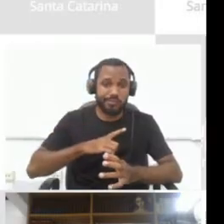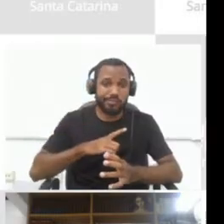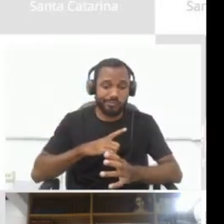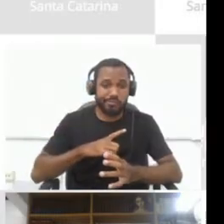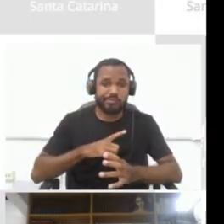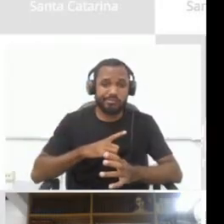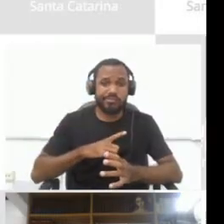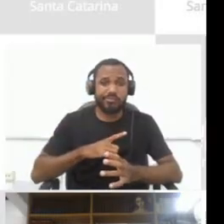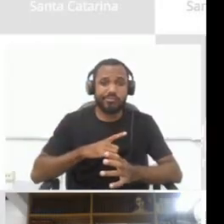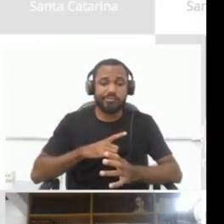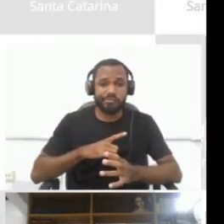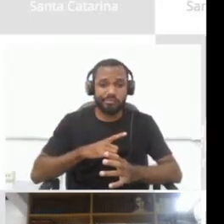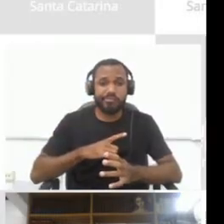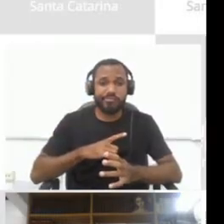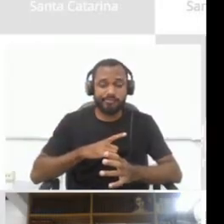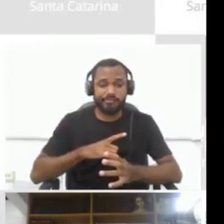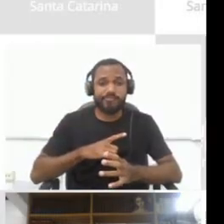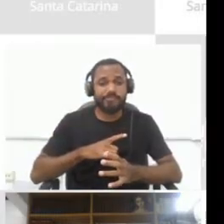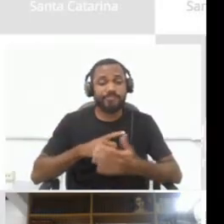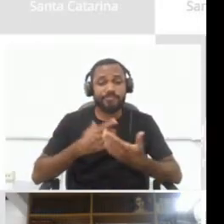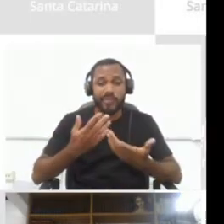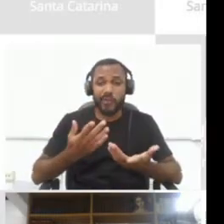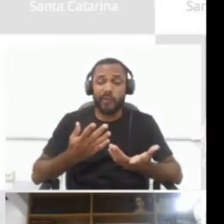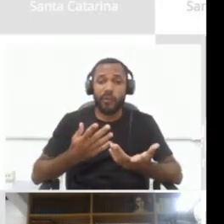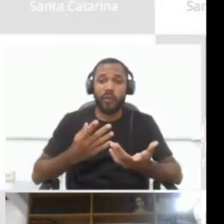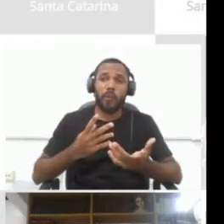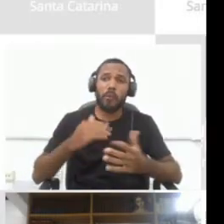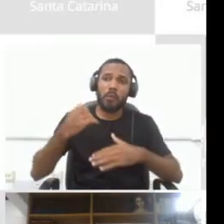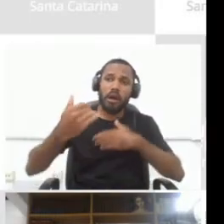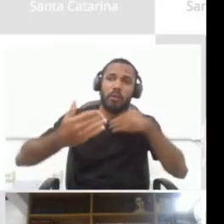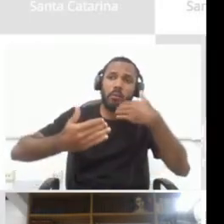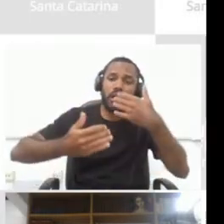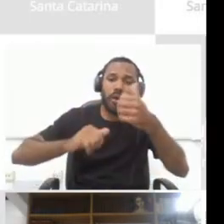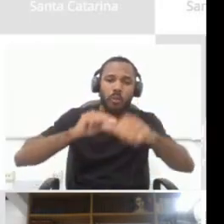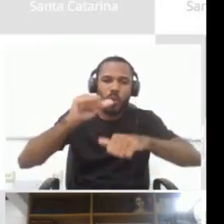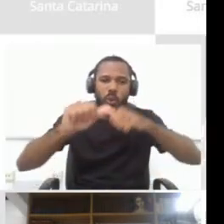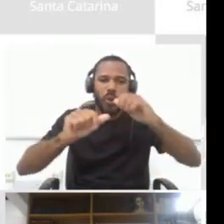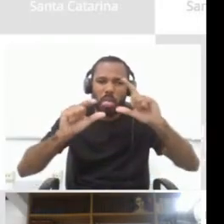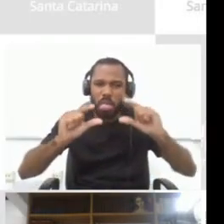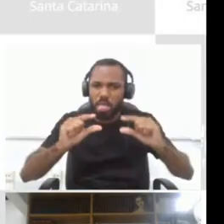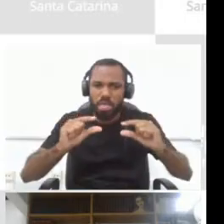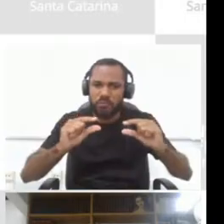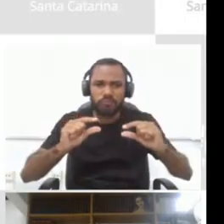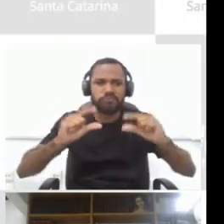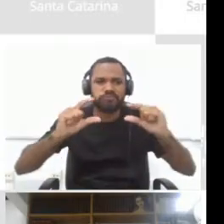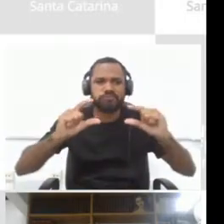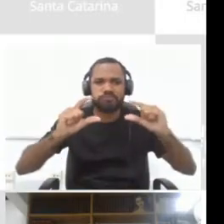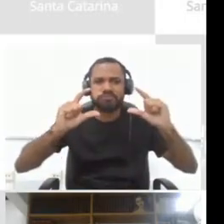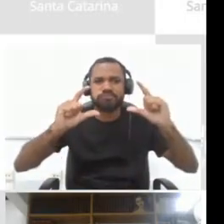2,3% maiores do que em 2019. Segundo essa